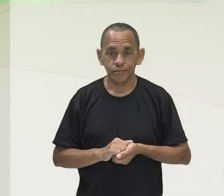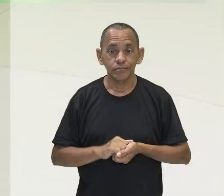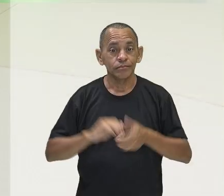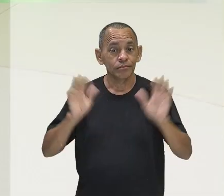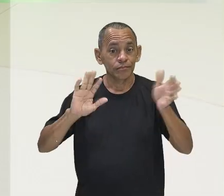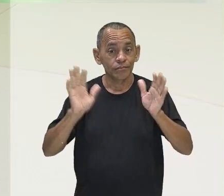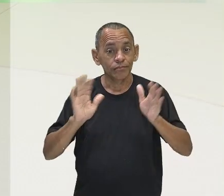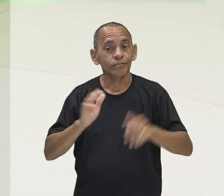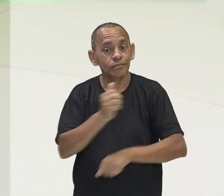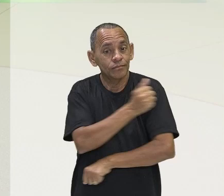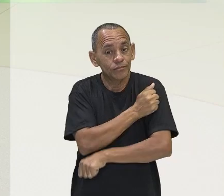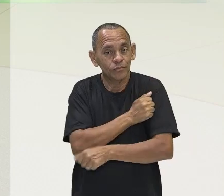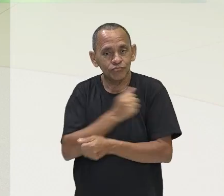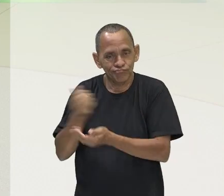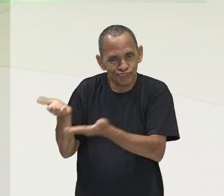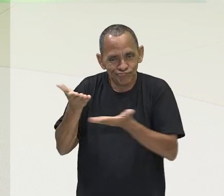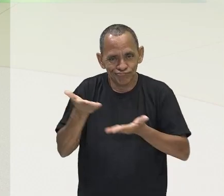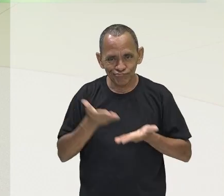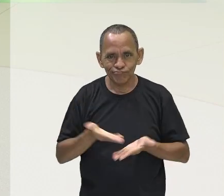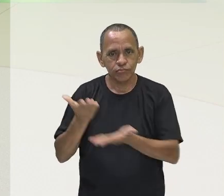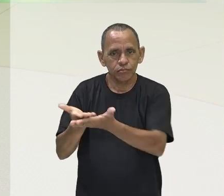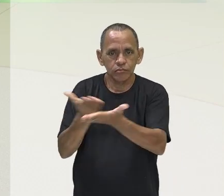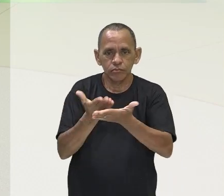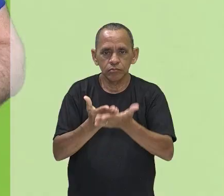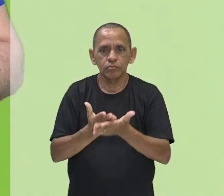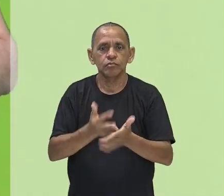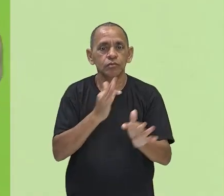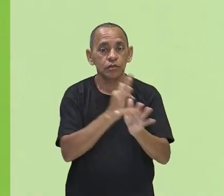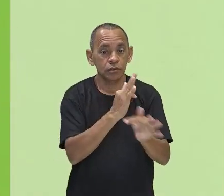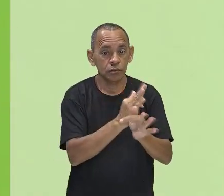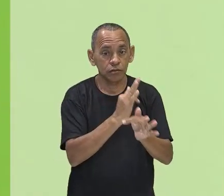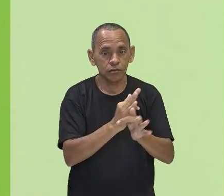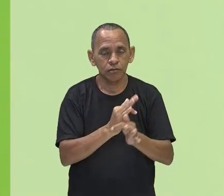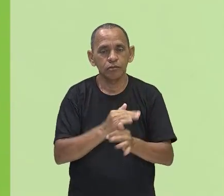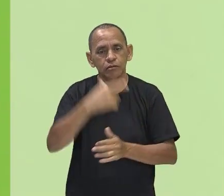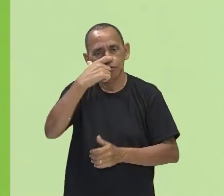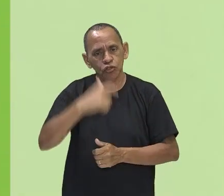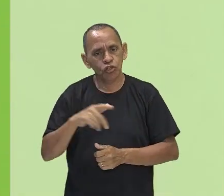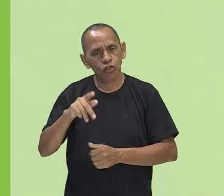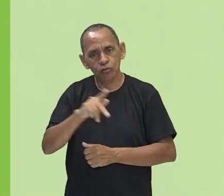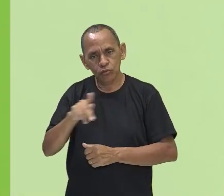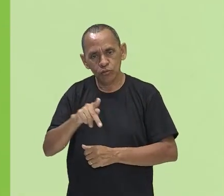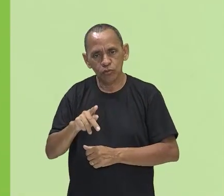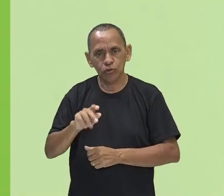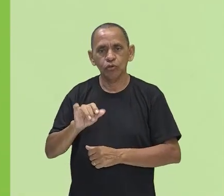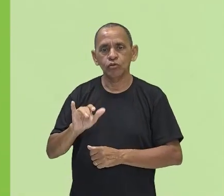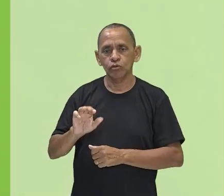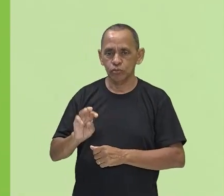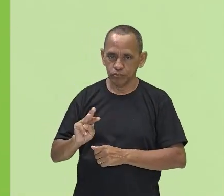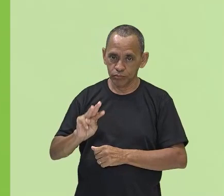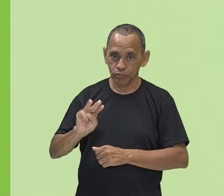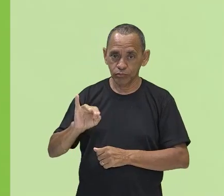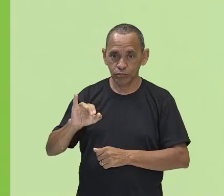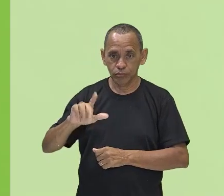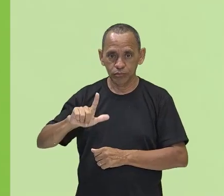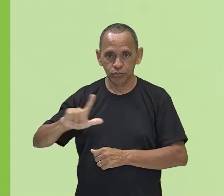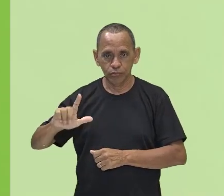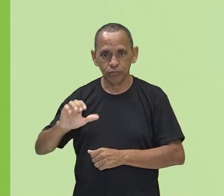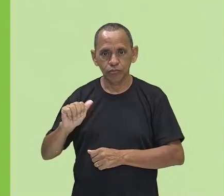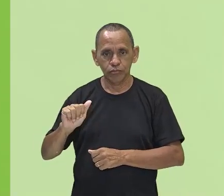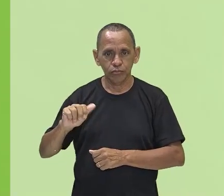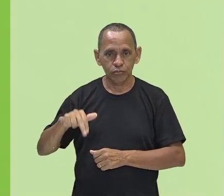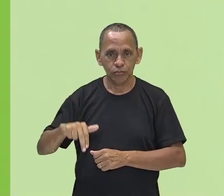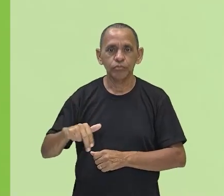Olá, pessoal! Sejam bem-vindos à nossa aula de Física. Eu sou o professor William Costa, estou aqui para te ajudar a entender tudo